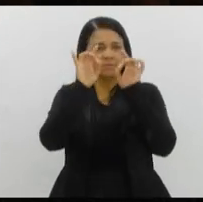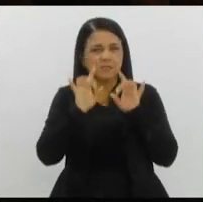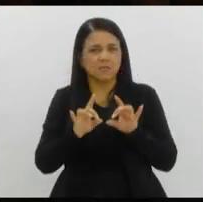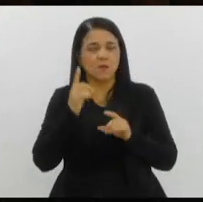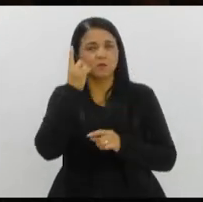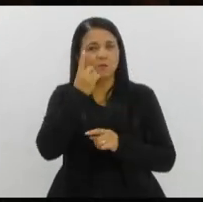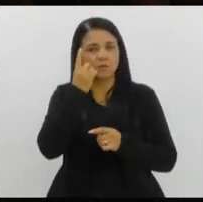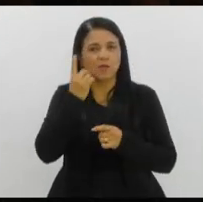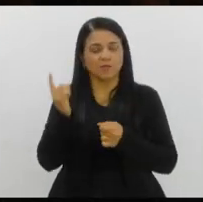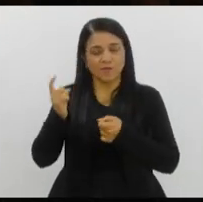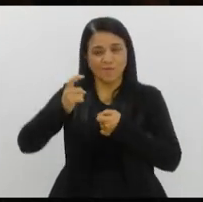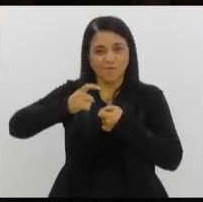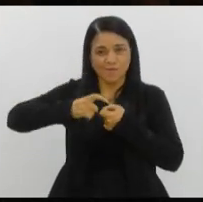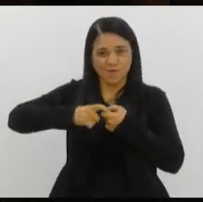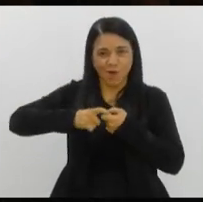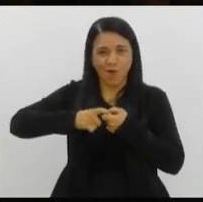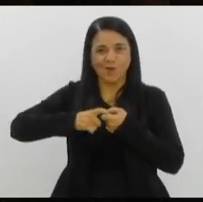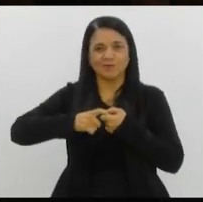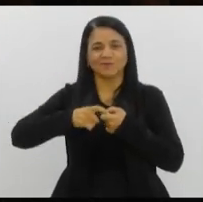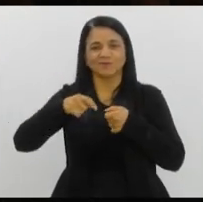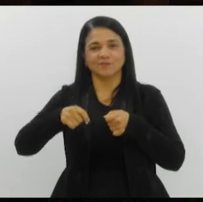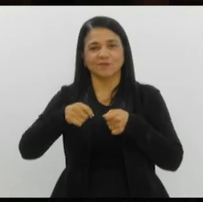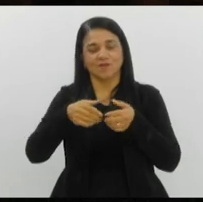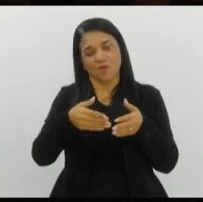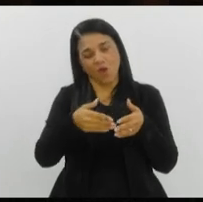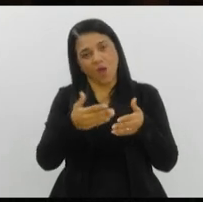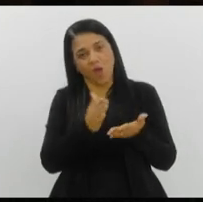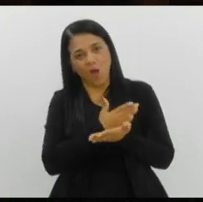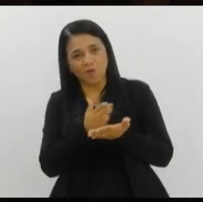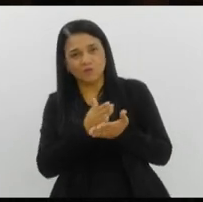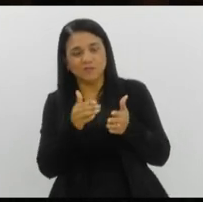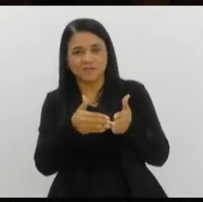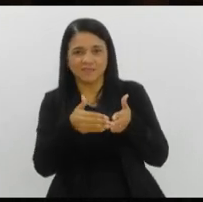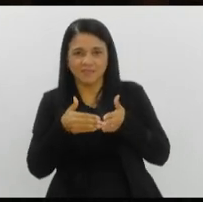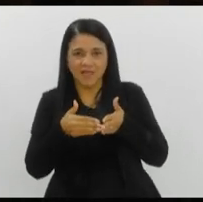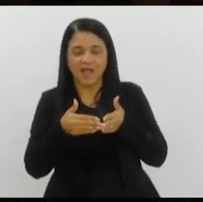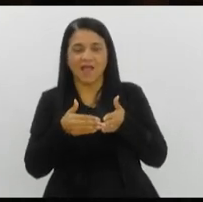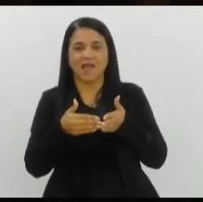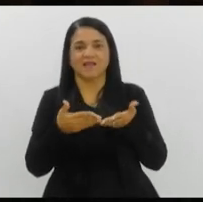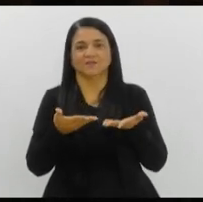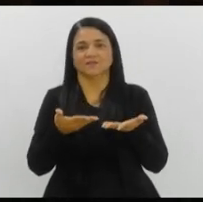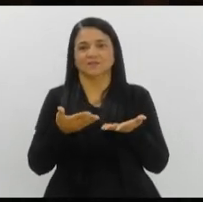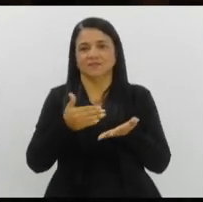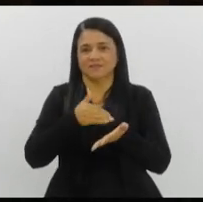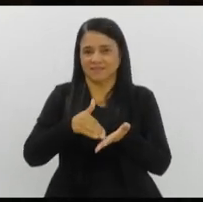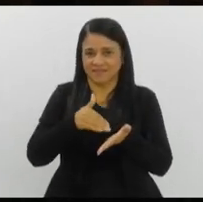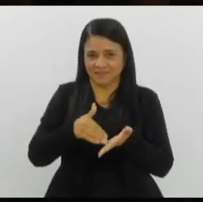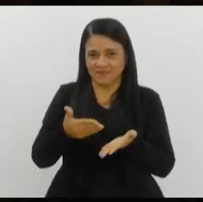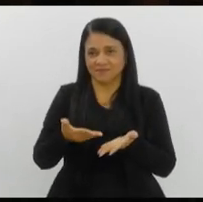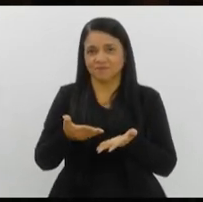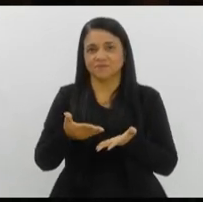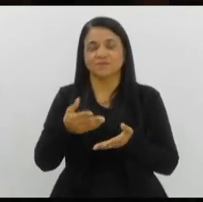que retornam à casa, alguns licenciados assumindo secretarias, ao deputado